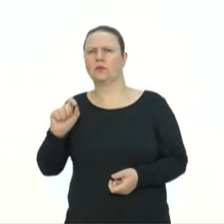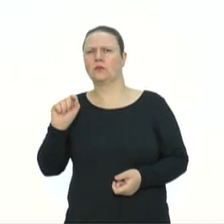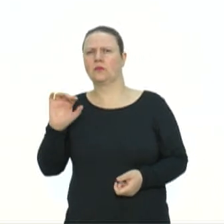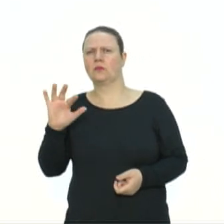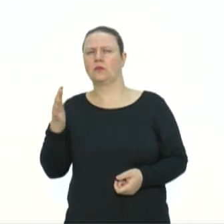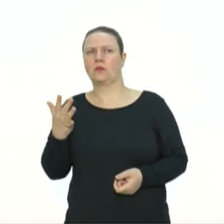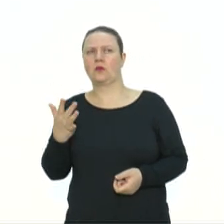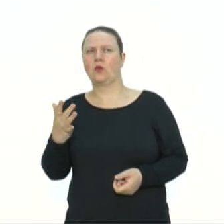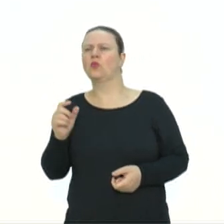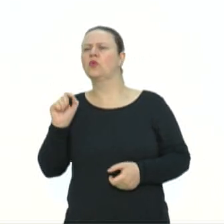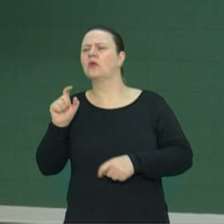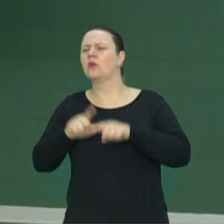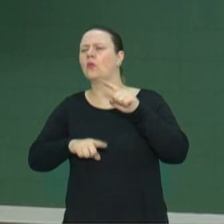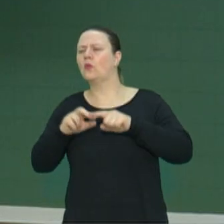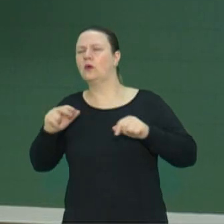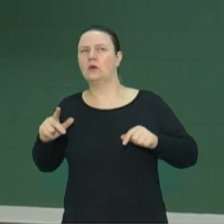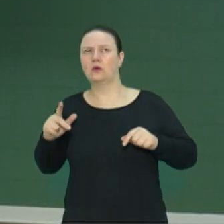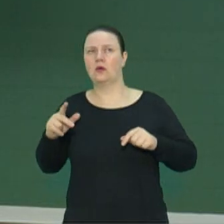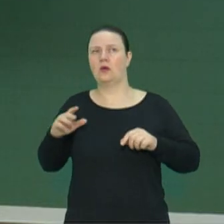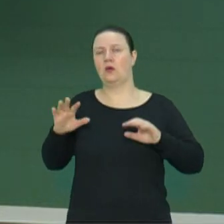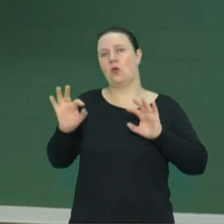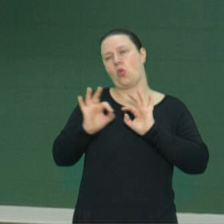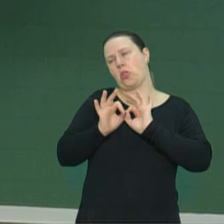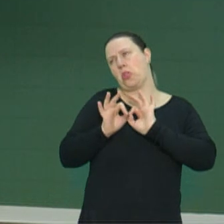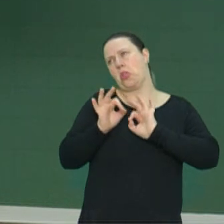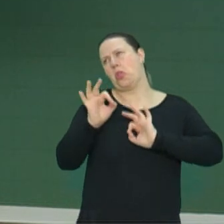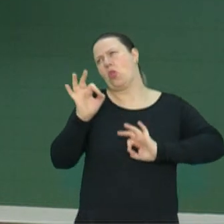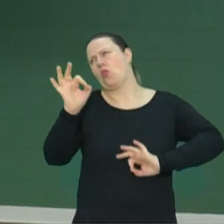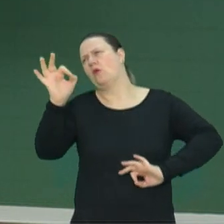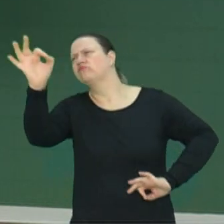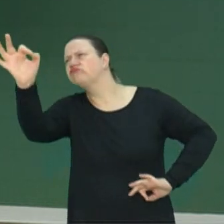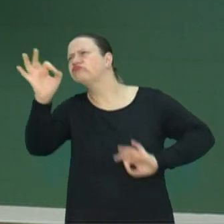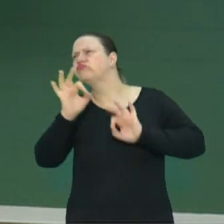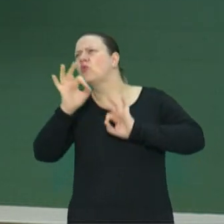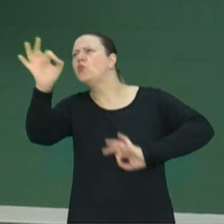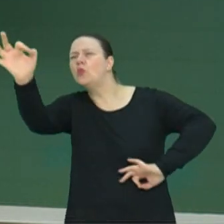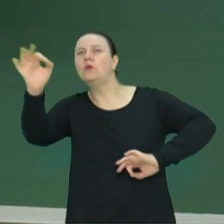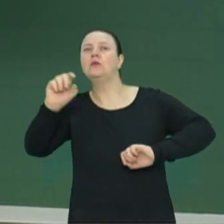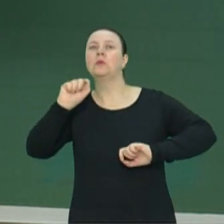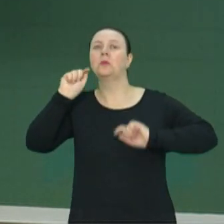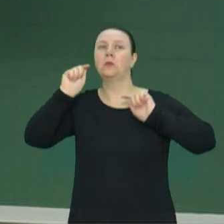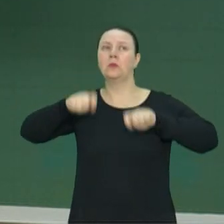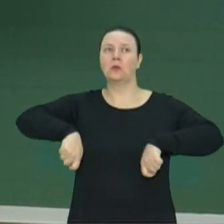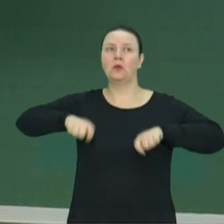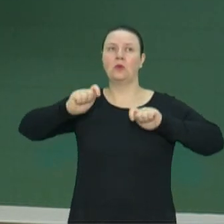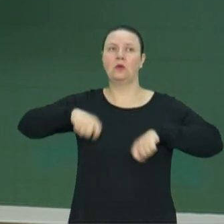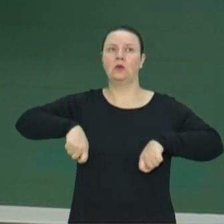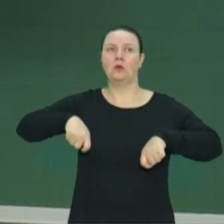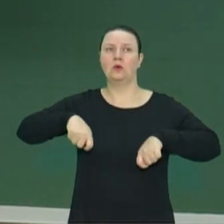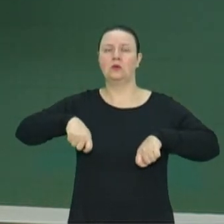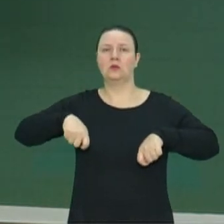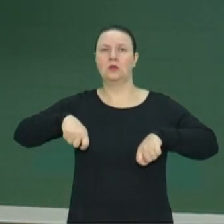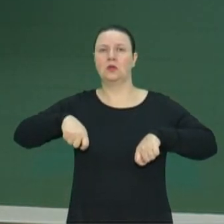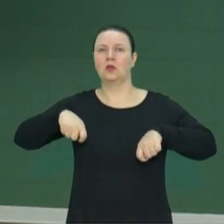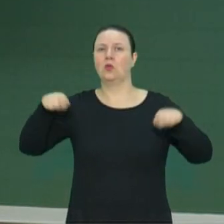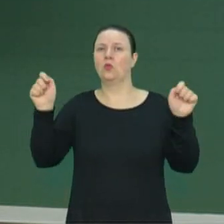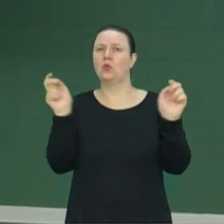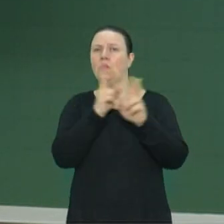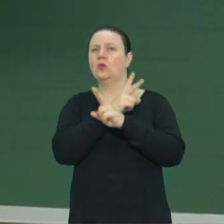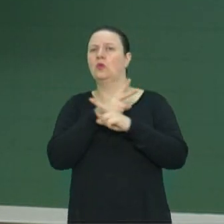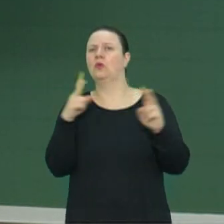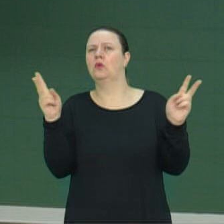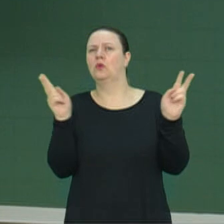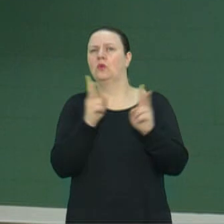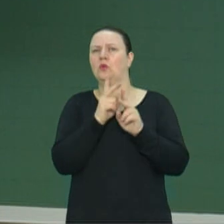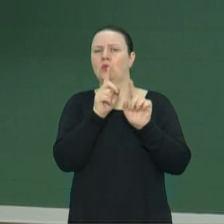quando algo está lejos, longe. Aquele pode ser um molino de vento. Aquilo